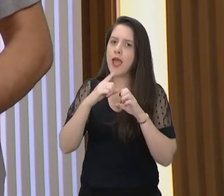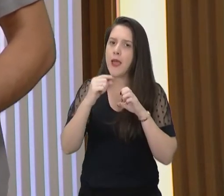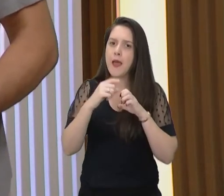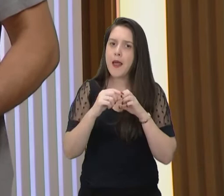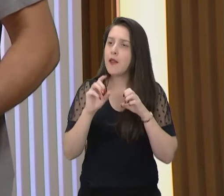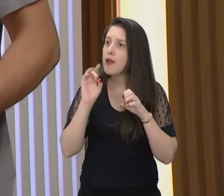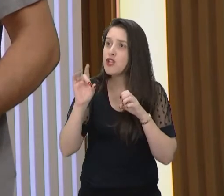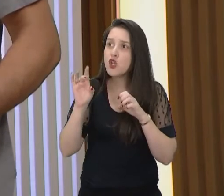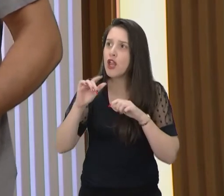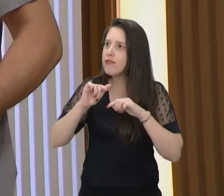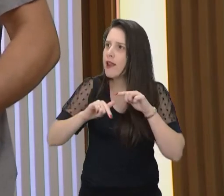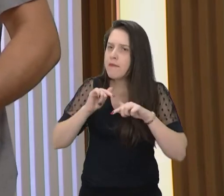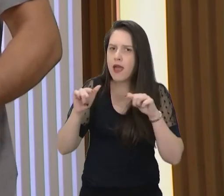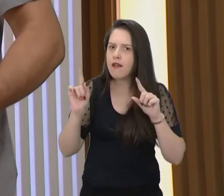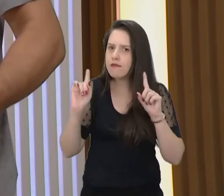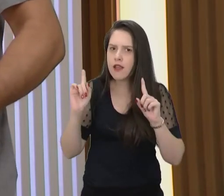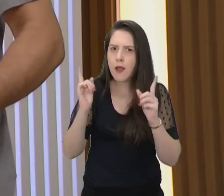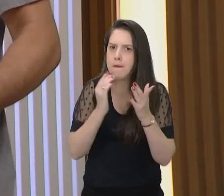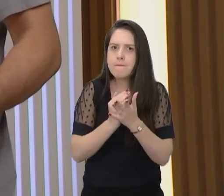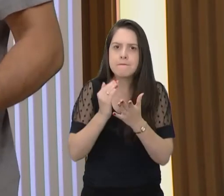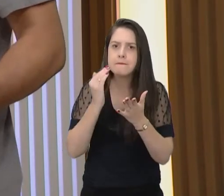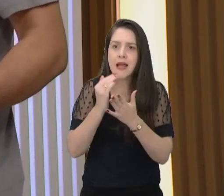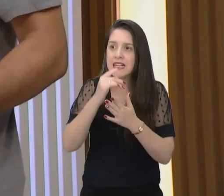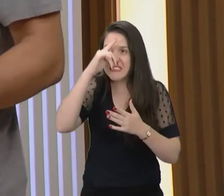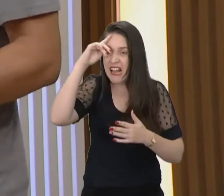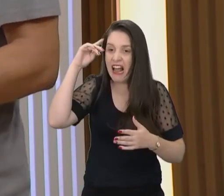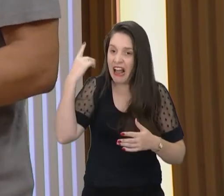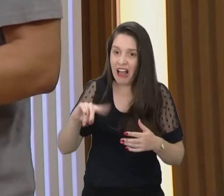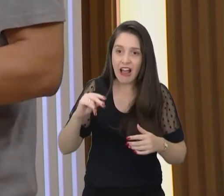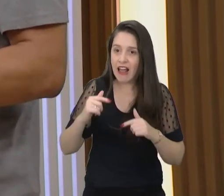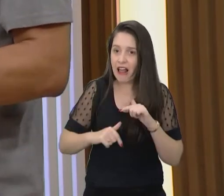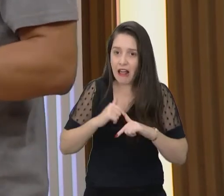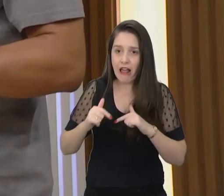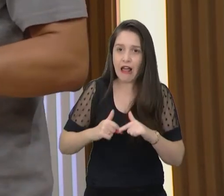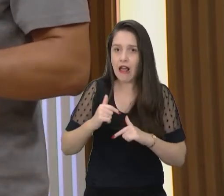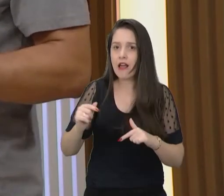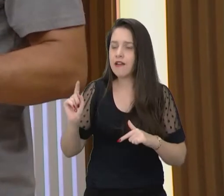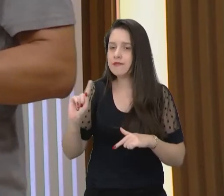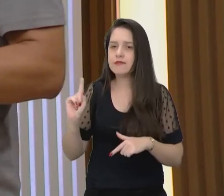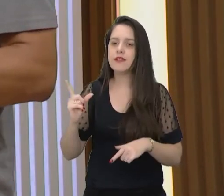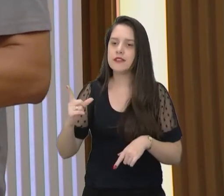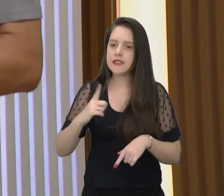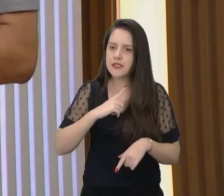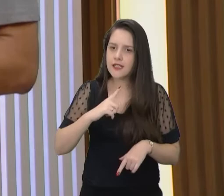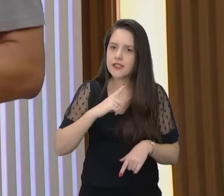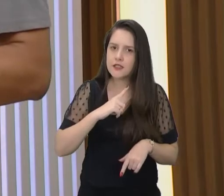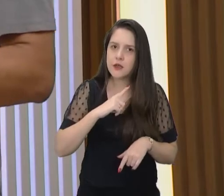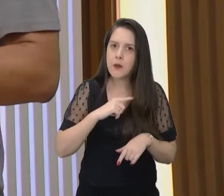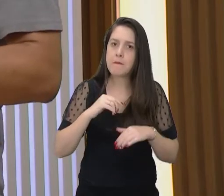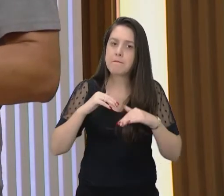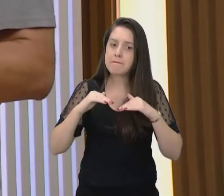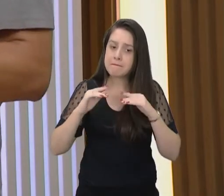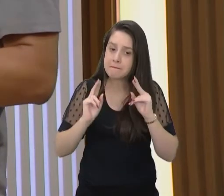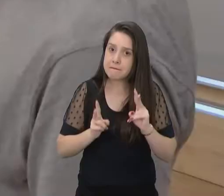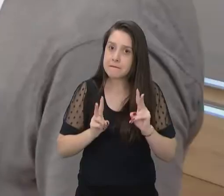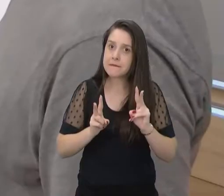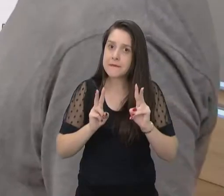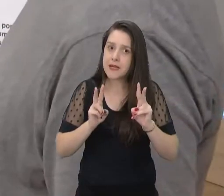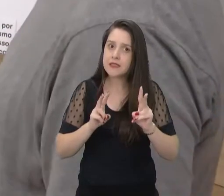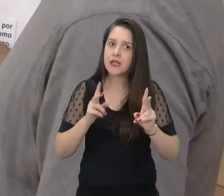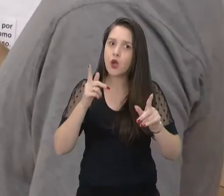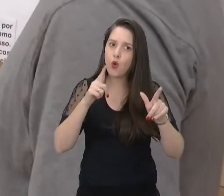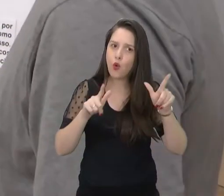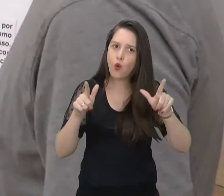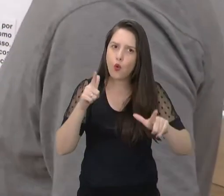só trabalho, suor, não, né? Tem que ter também a inteligência, né? Tem que botar... A